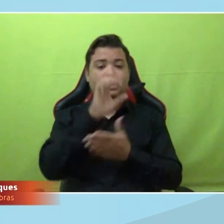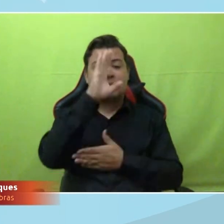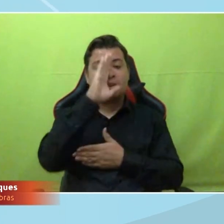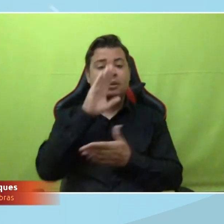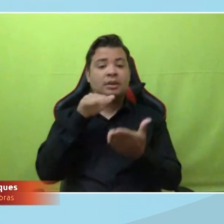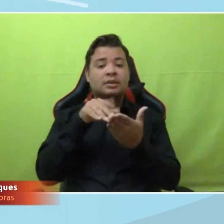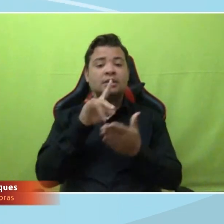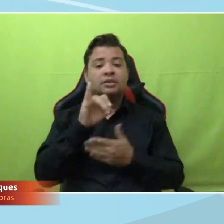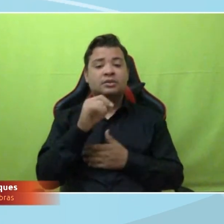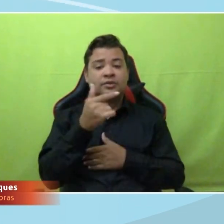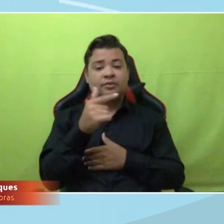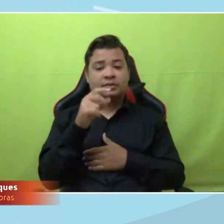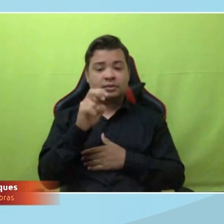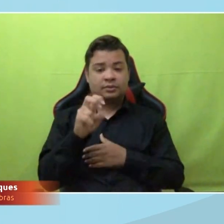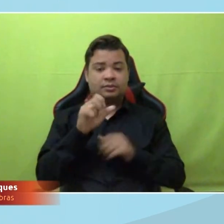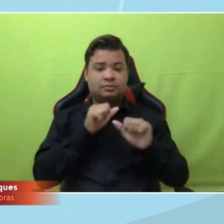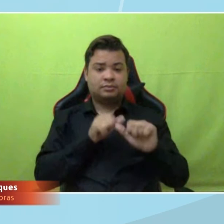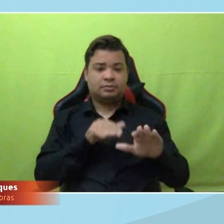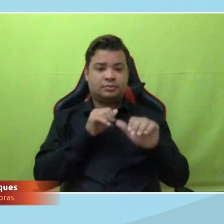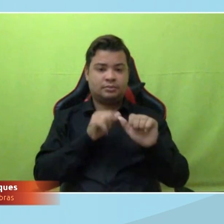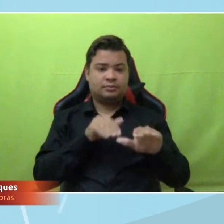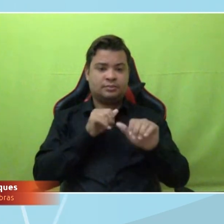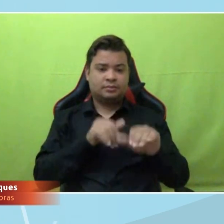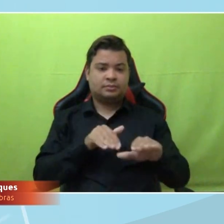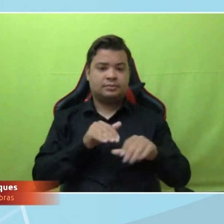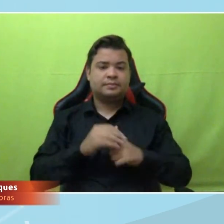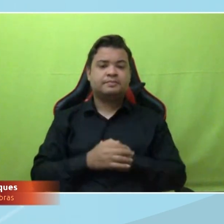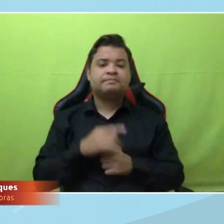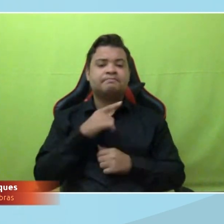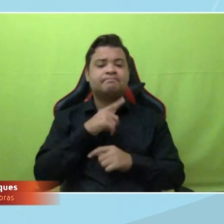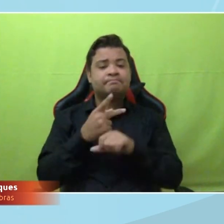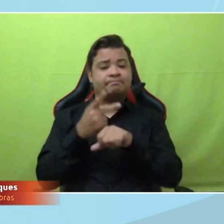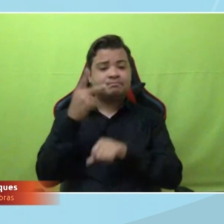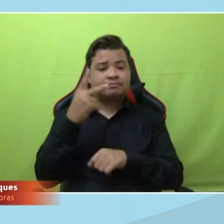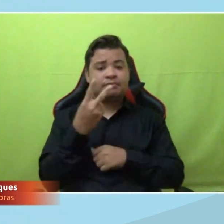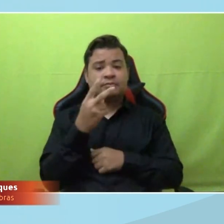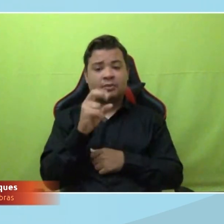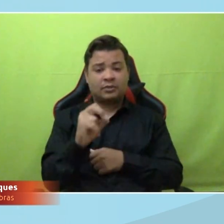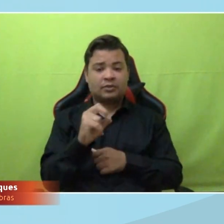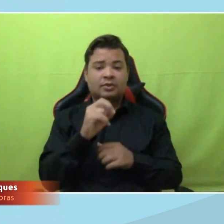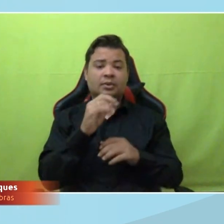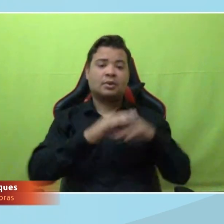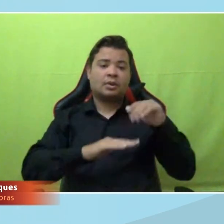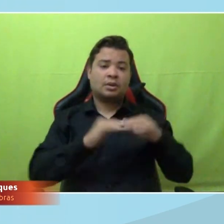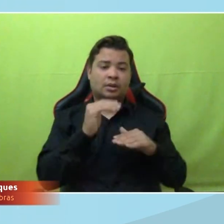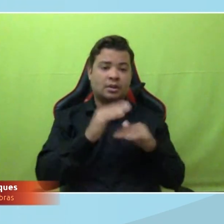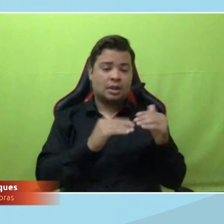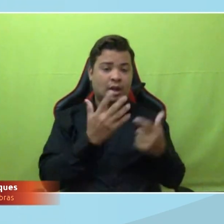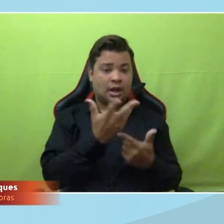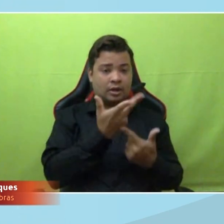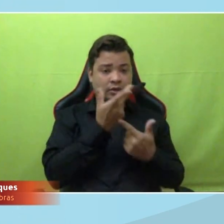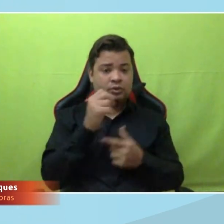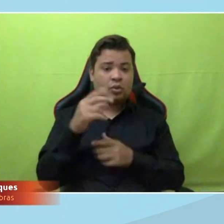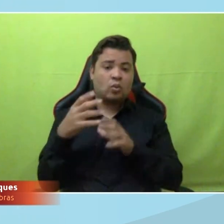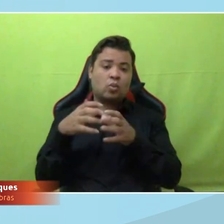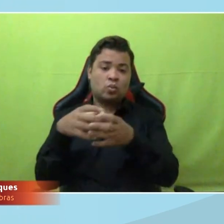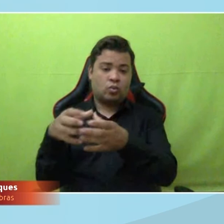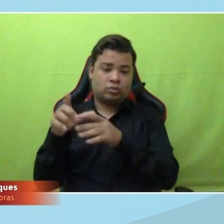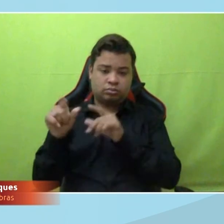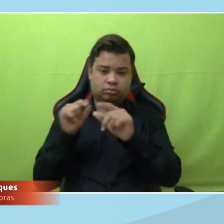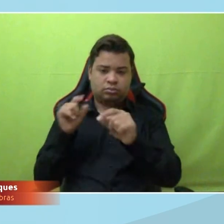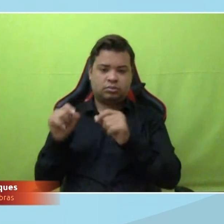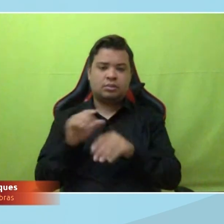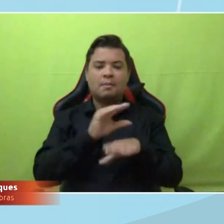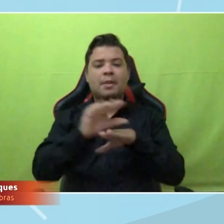setembro. Esse projeto vai premiar 20 artistas ou grupos selecionados, com valor de R$4.000